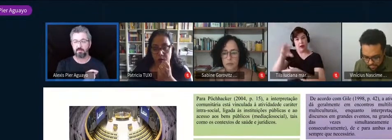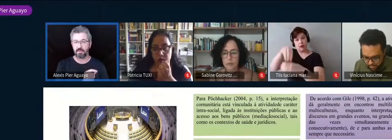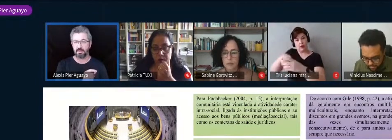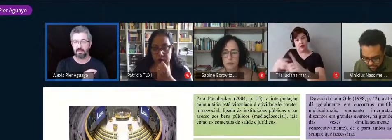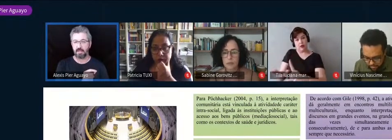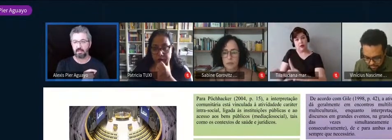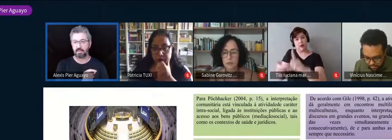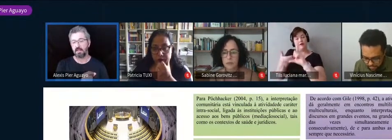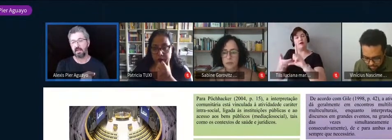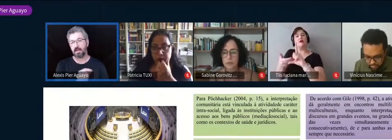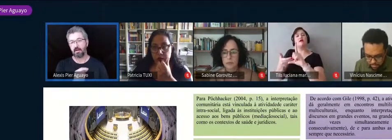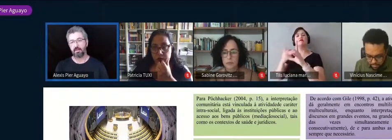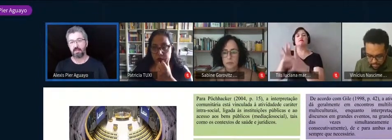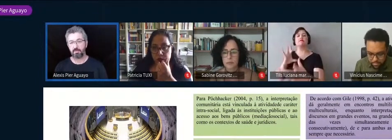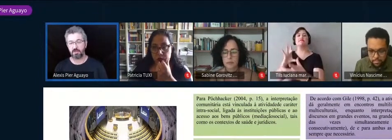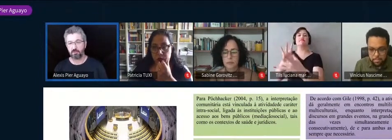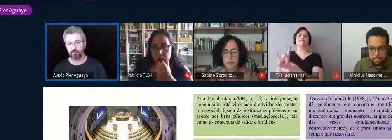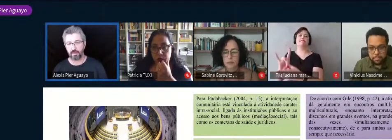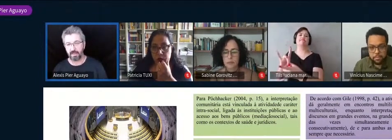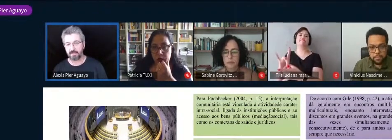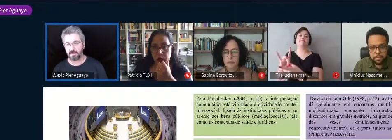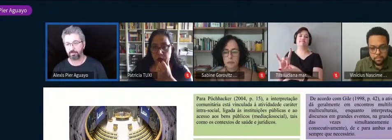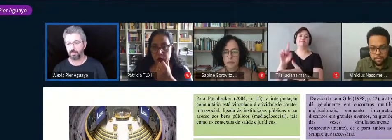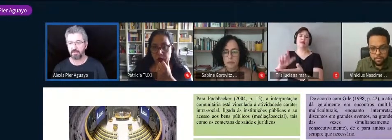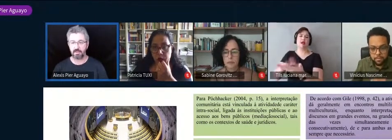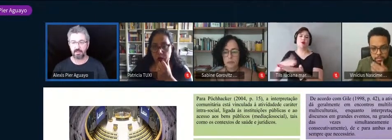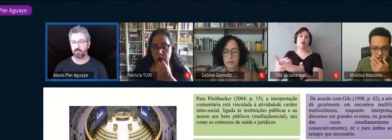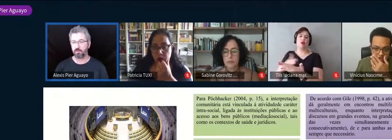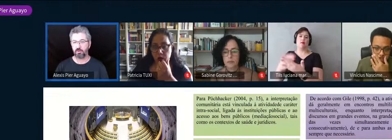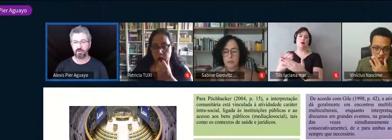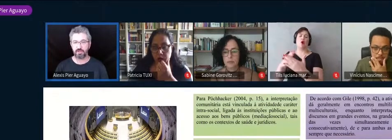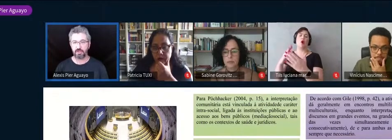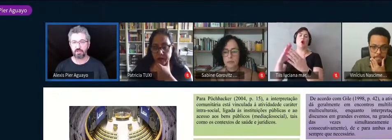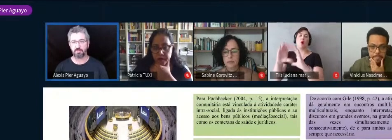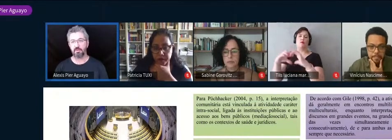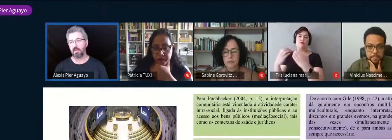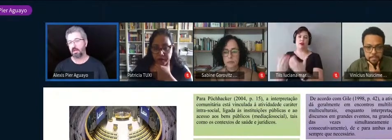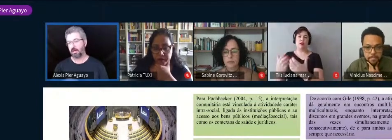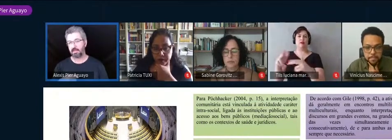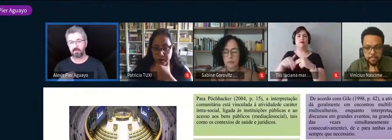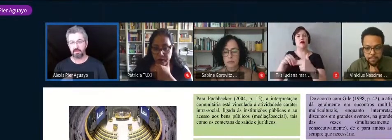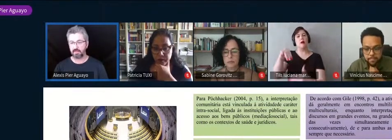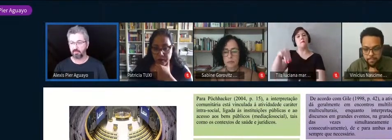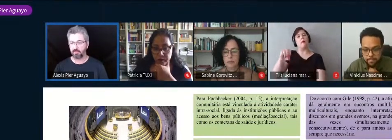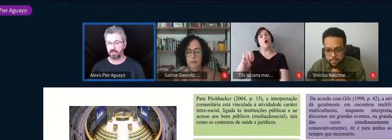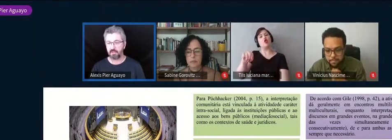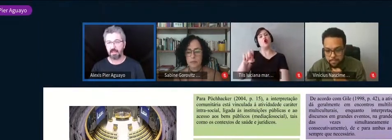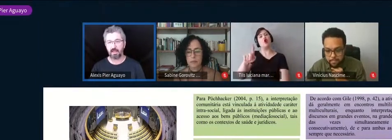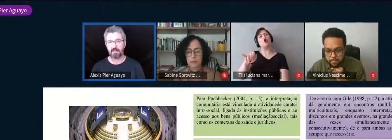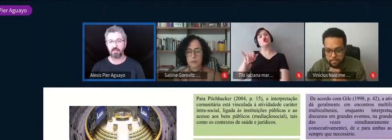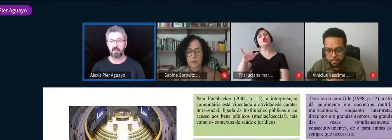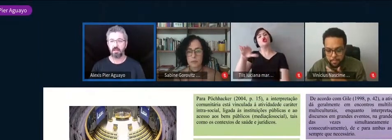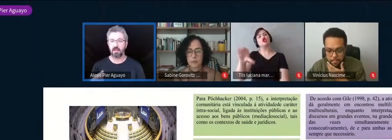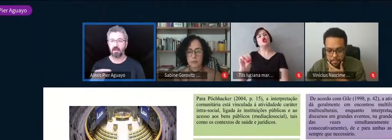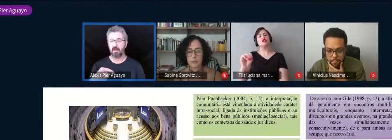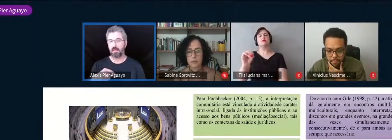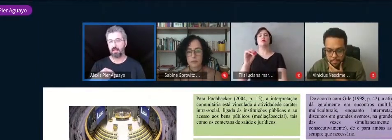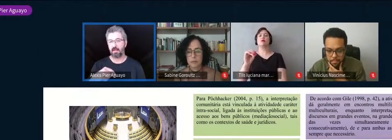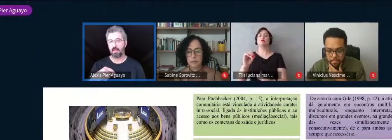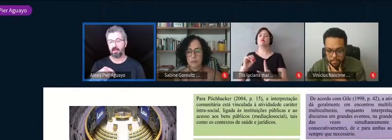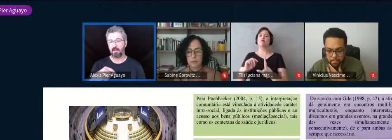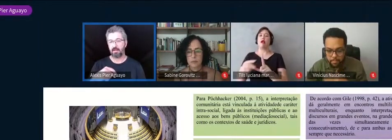estão intrinsecamente ligadas ao intérprete de conferência, seja monologismo, a questão da